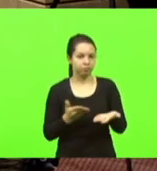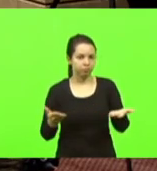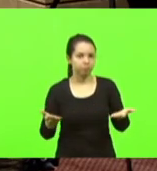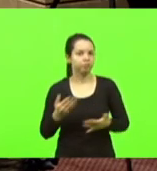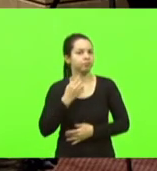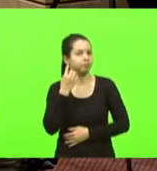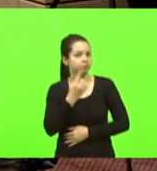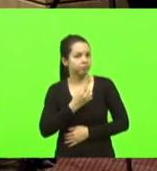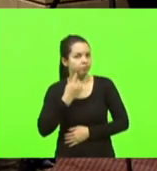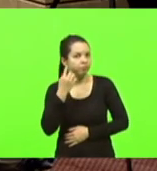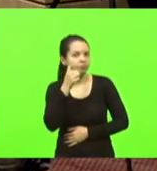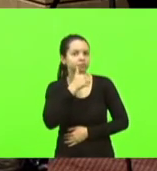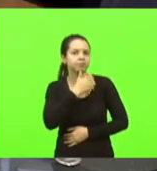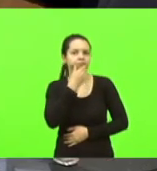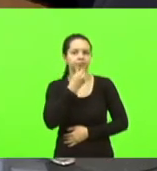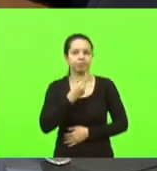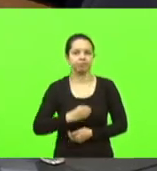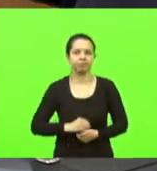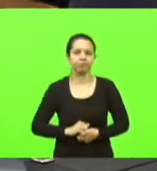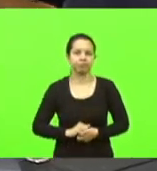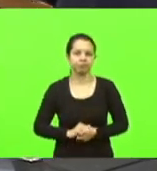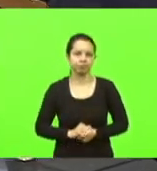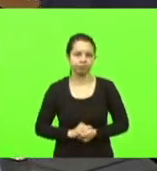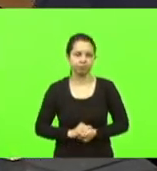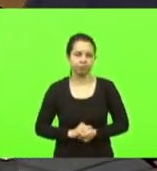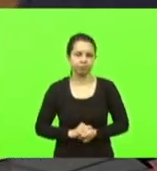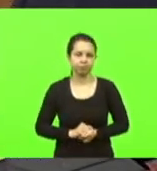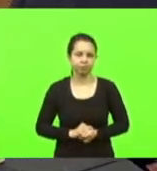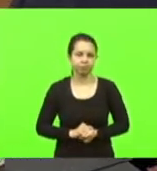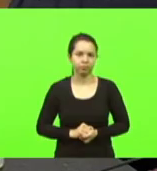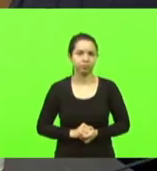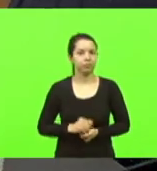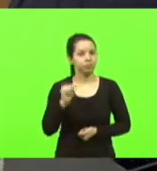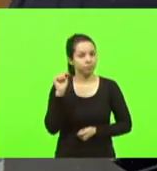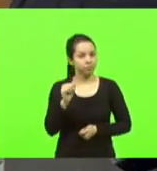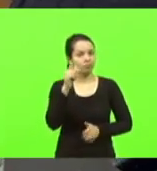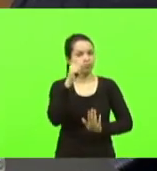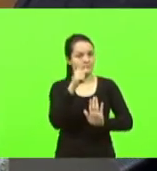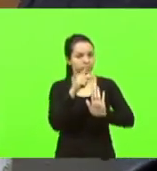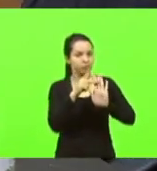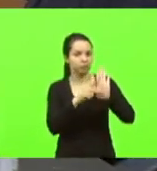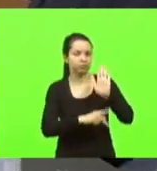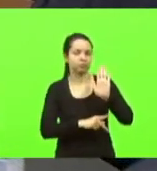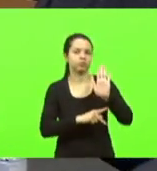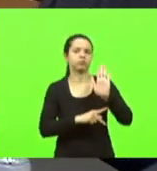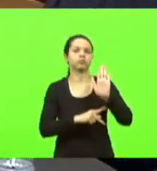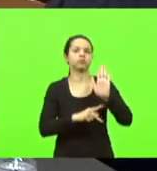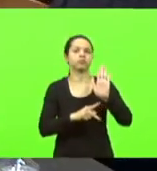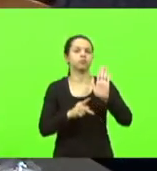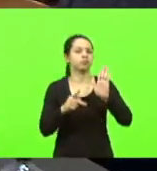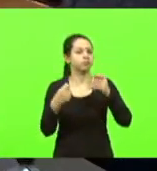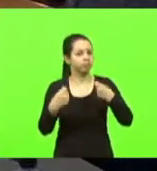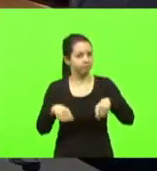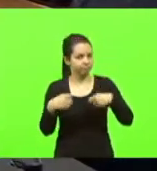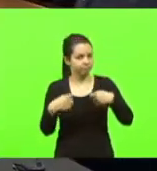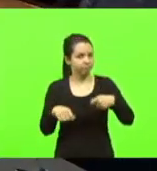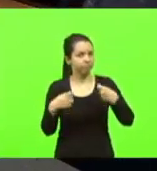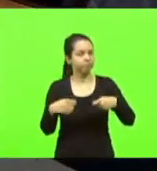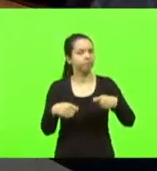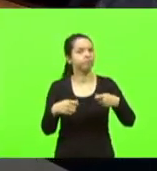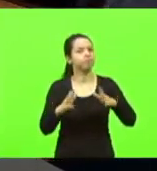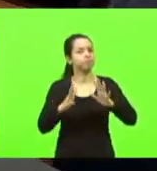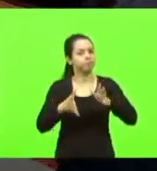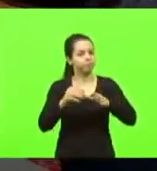senhoras deputadas e esse projeto já deveria ter sido votado